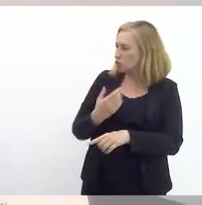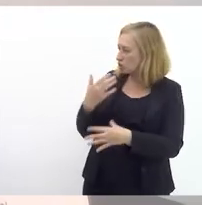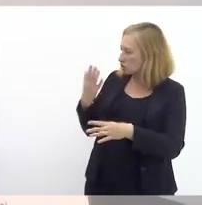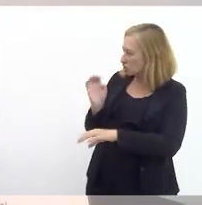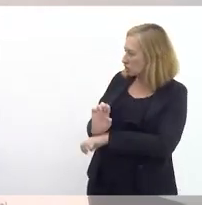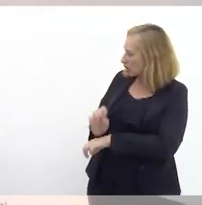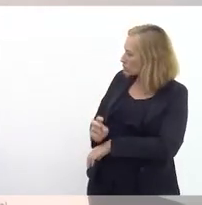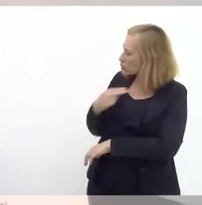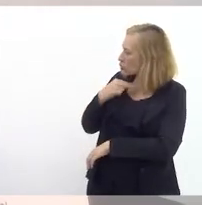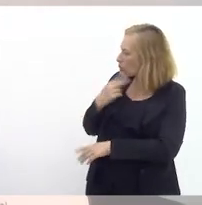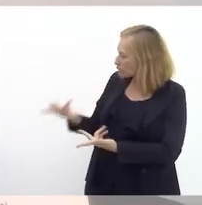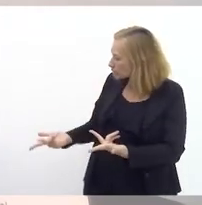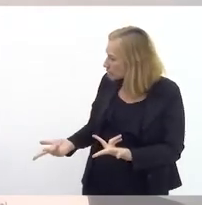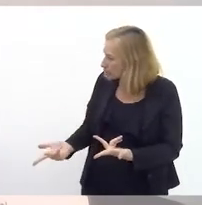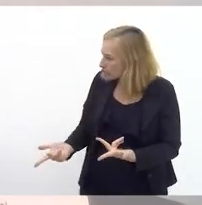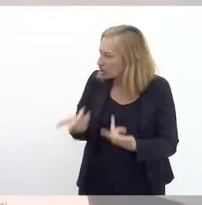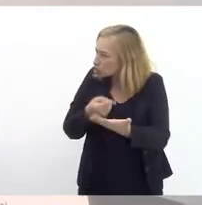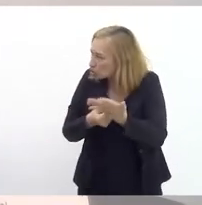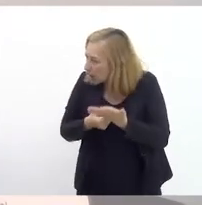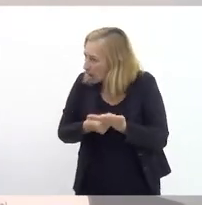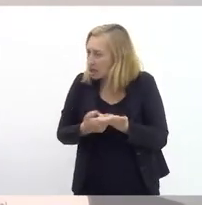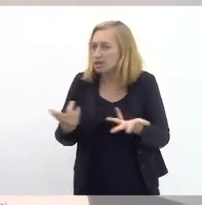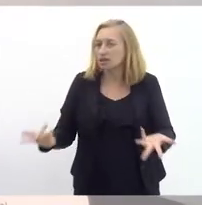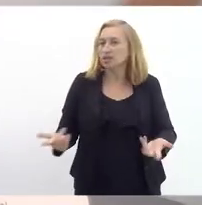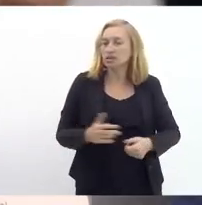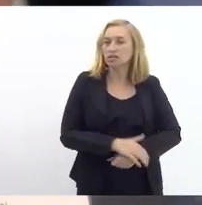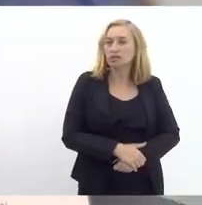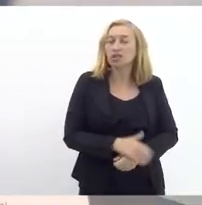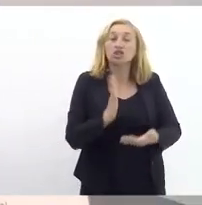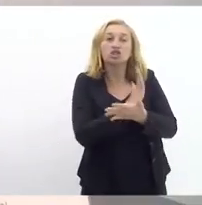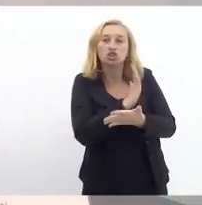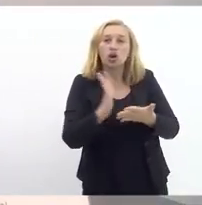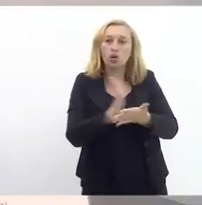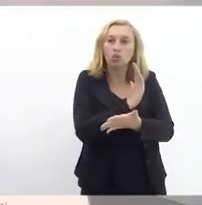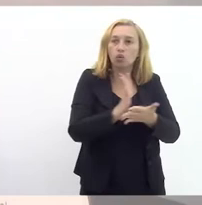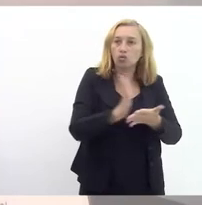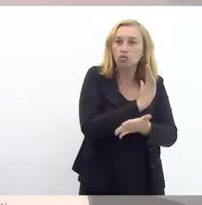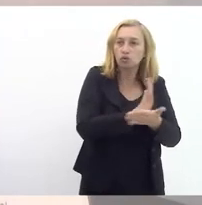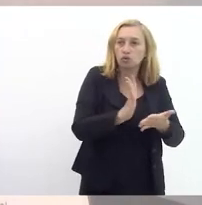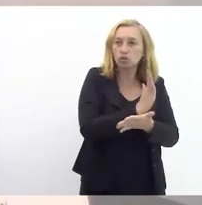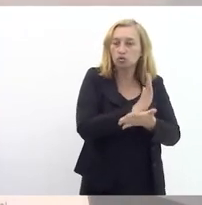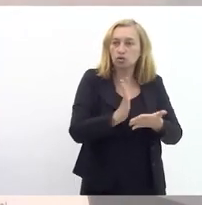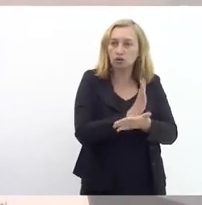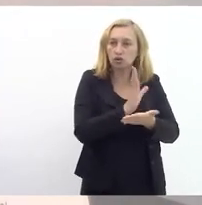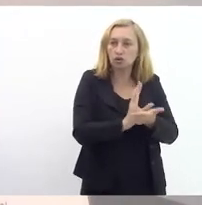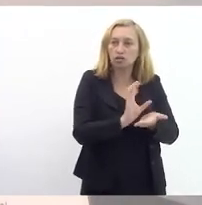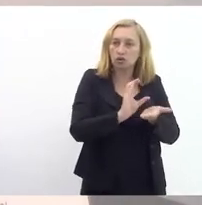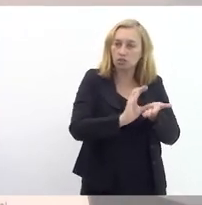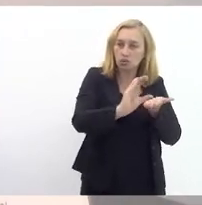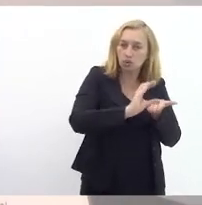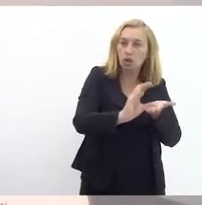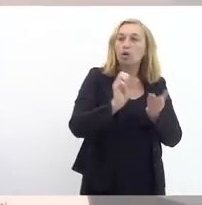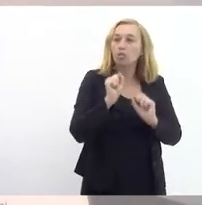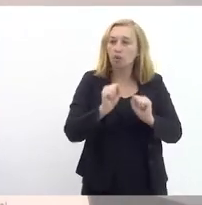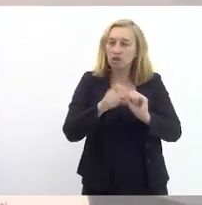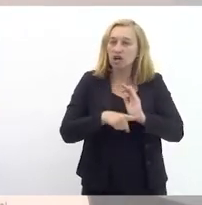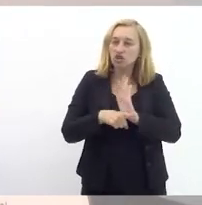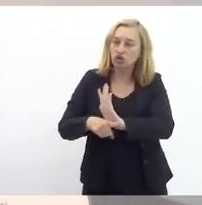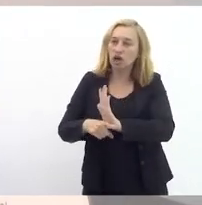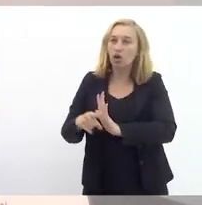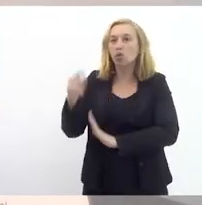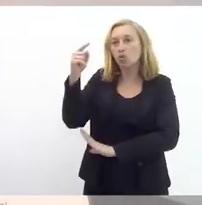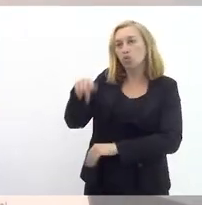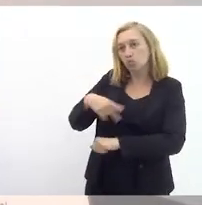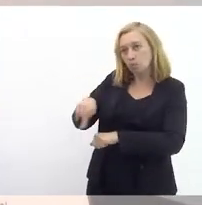pode também procurar fazer isso, ajudar? Através de algumas demandas, através de algum recurso que possa beneficiar a